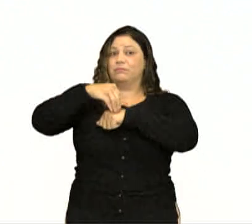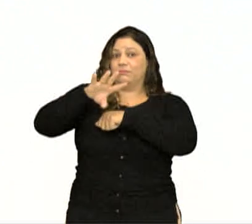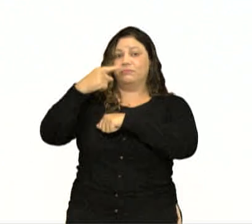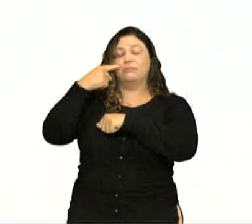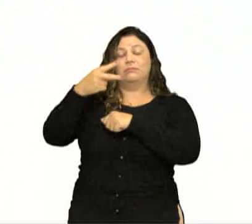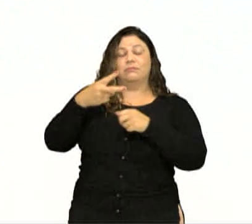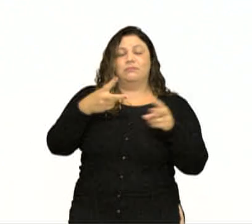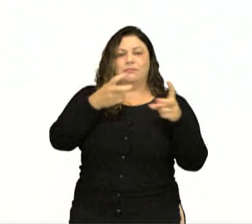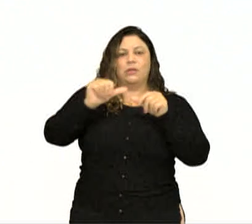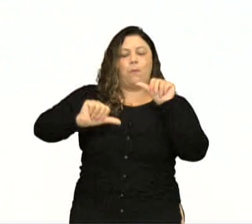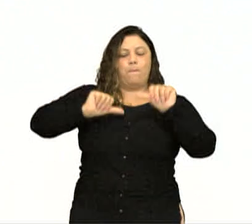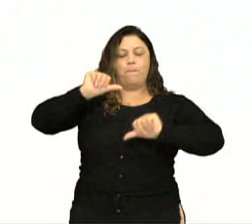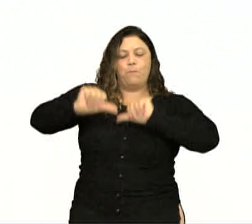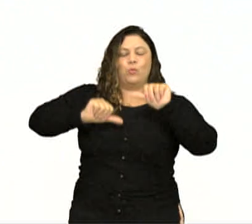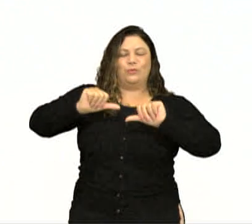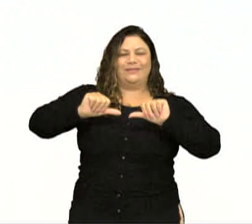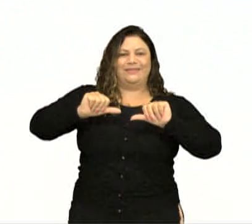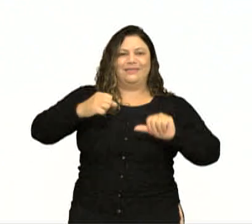em notação científica.